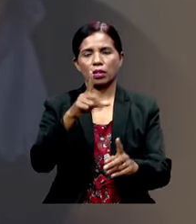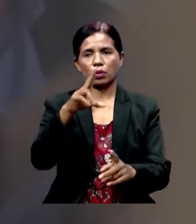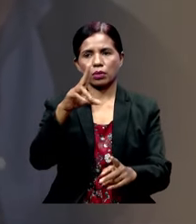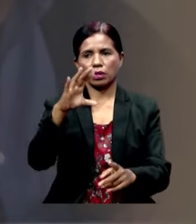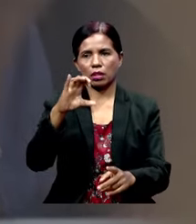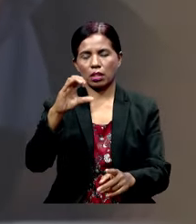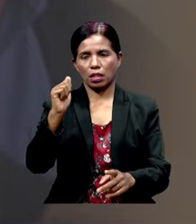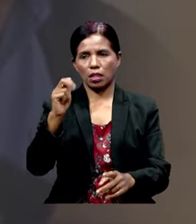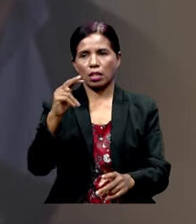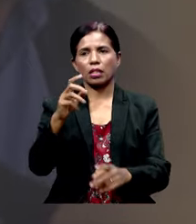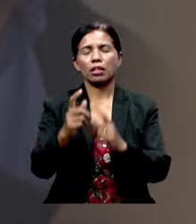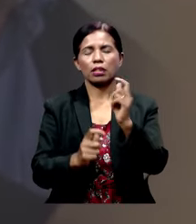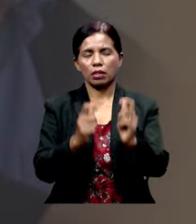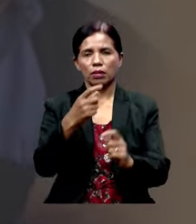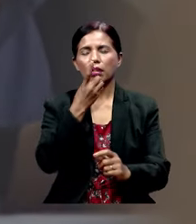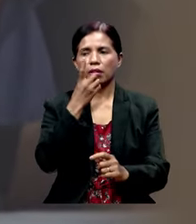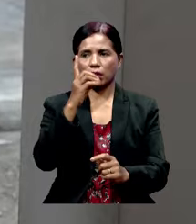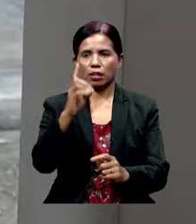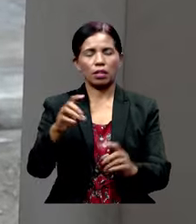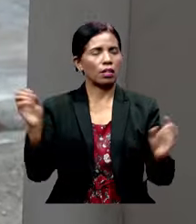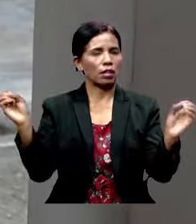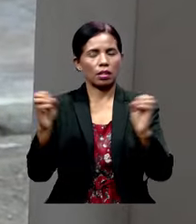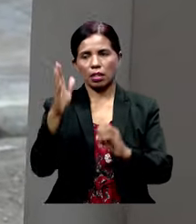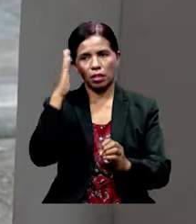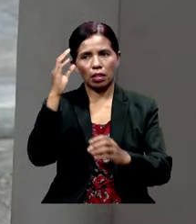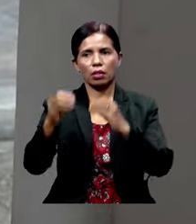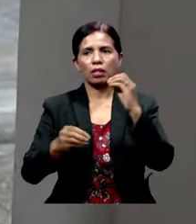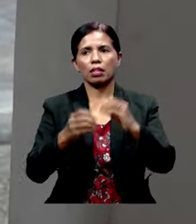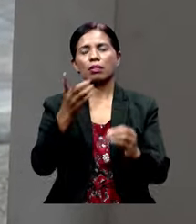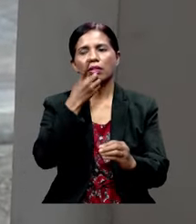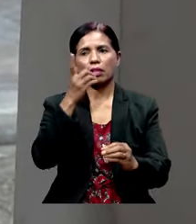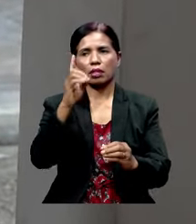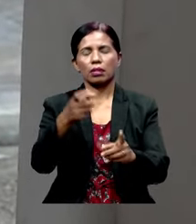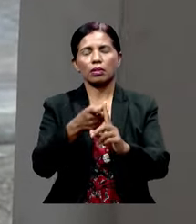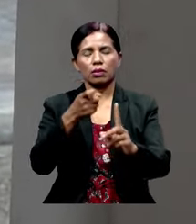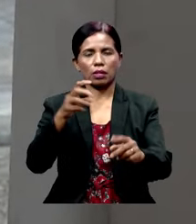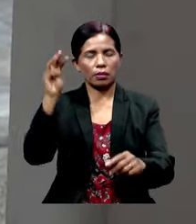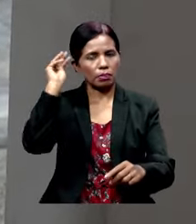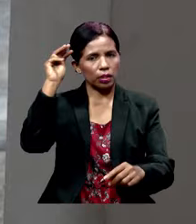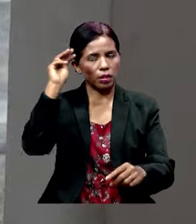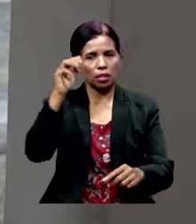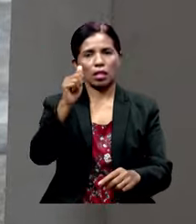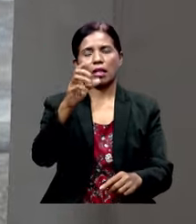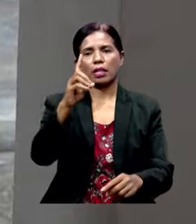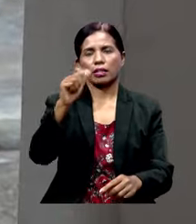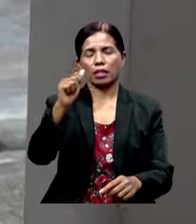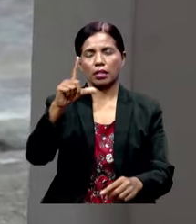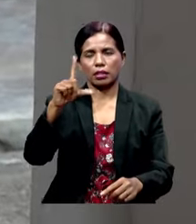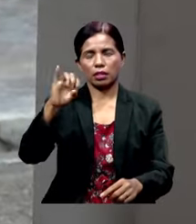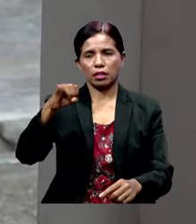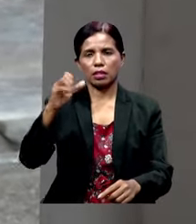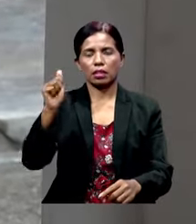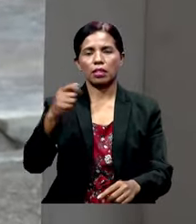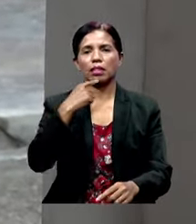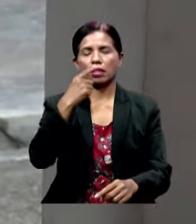da Conceição e a Tribunal declara lá ia conhecimento com a declaração Rússi ex-ministra Adelziz Magno, na